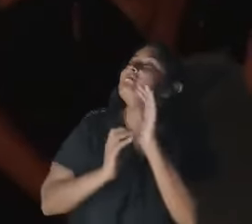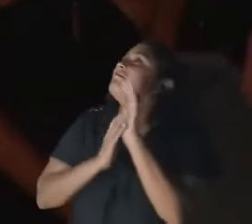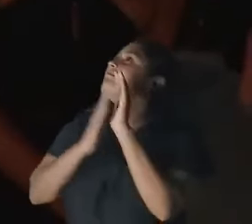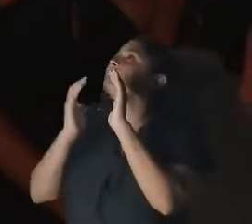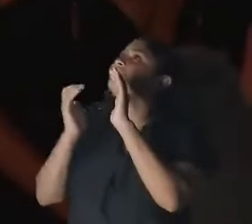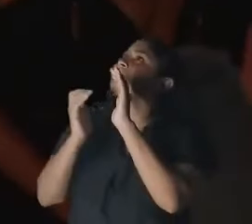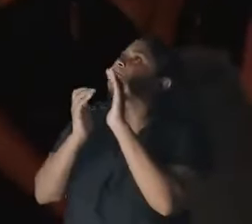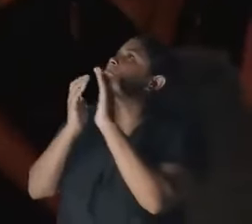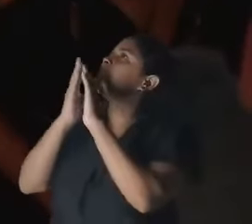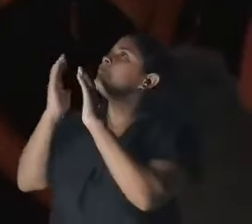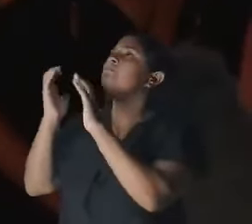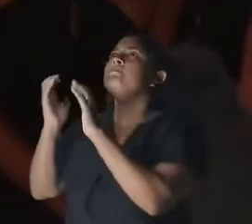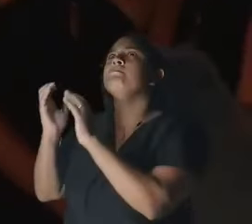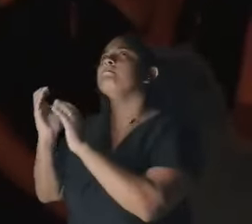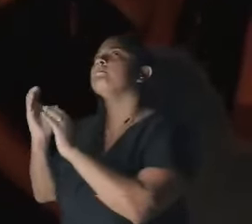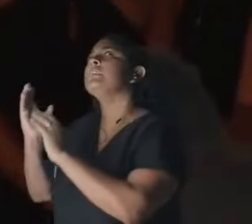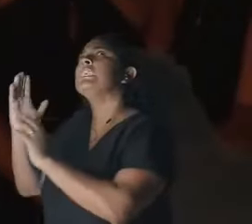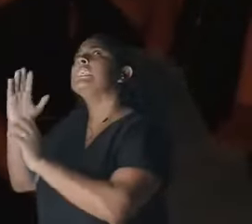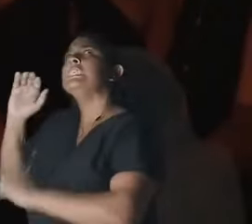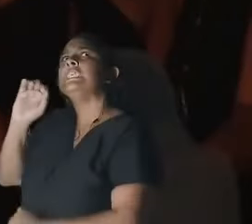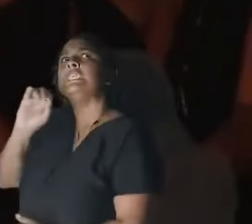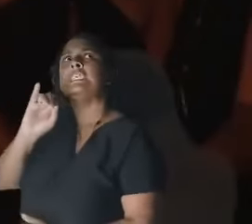louvariam se não